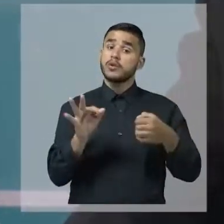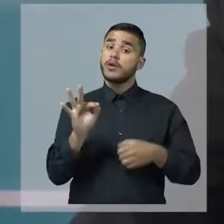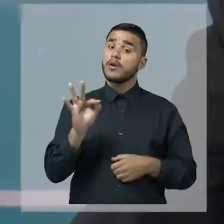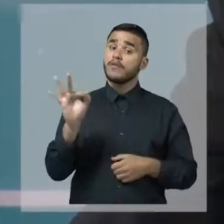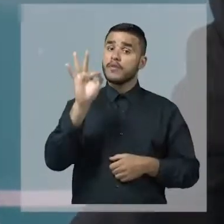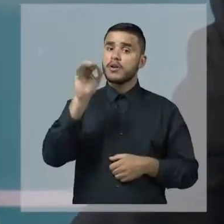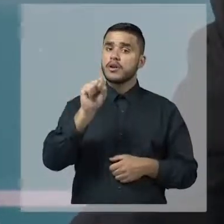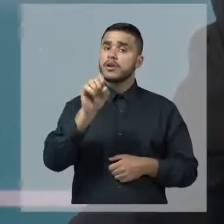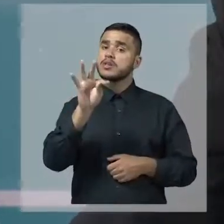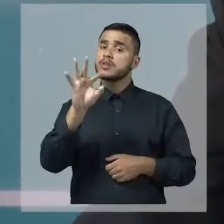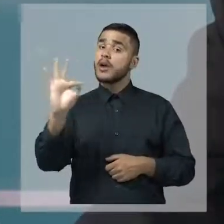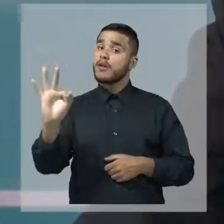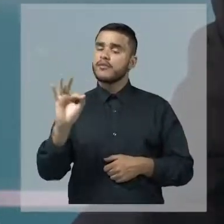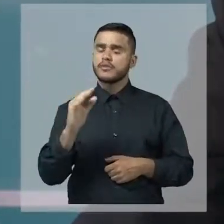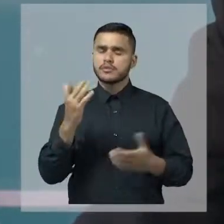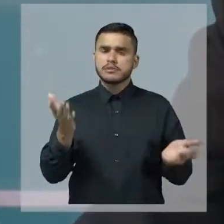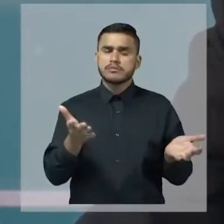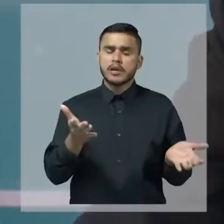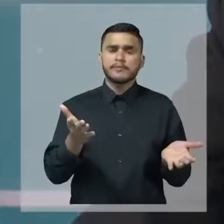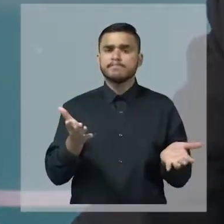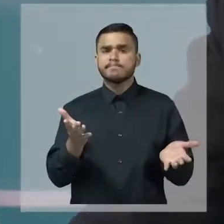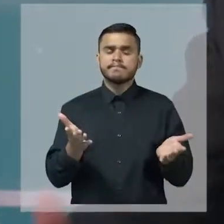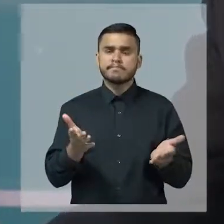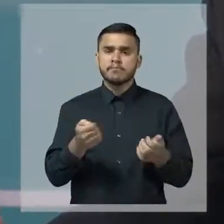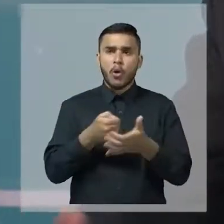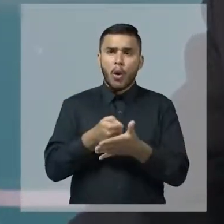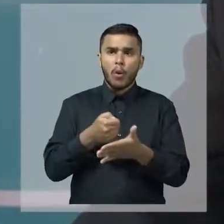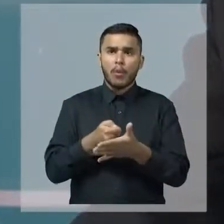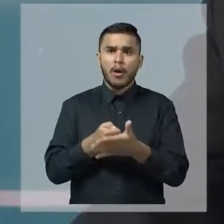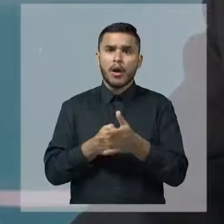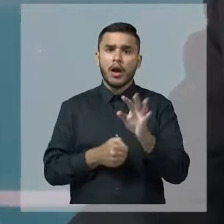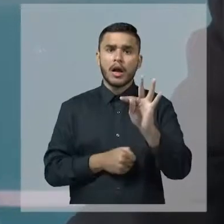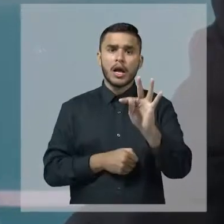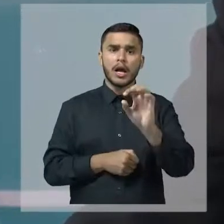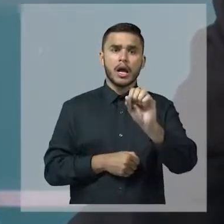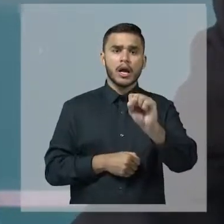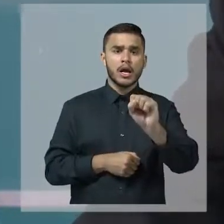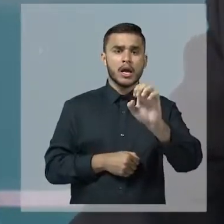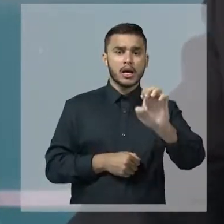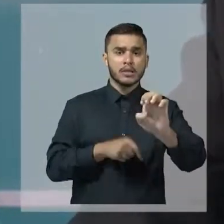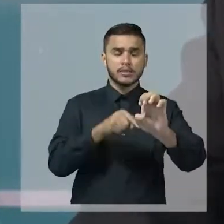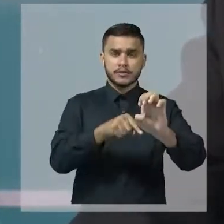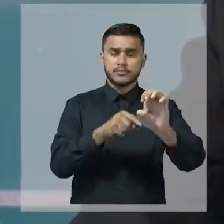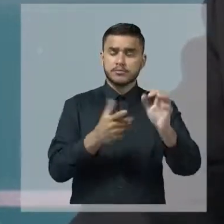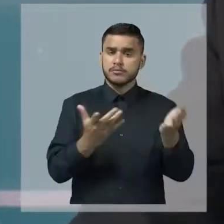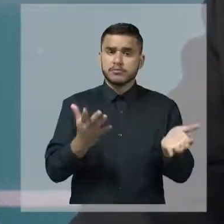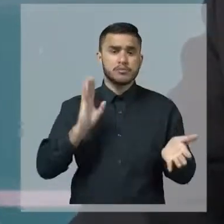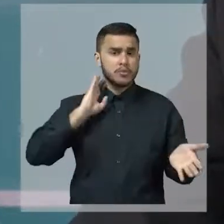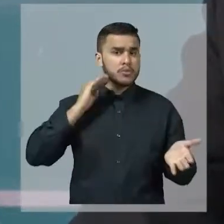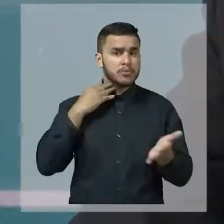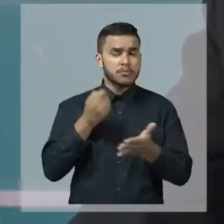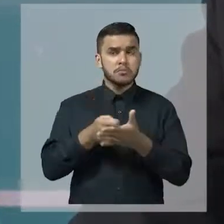outro exagero, sem dúvida, isso nós temos que admitir. Juízes são humanos e cometem aquilo.